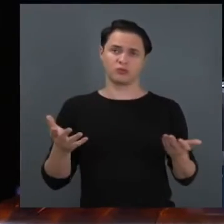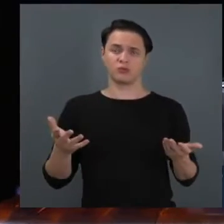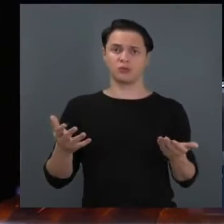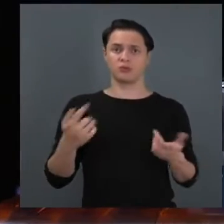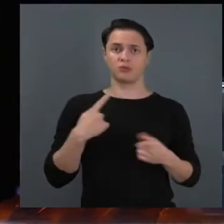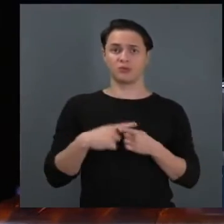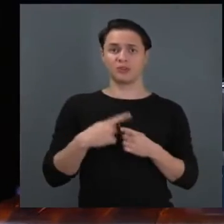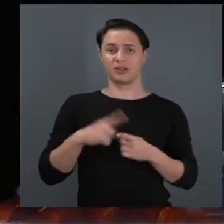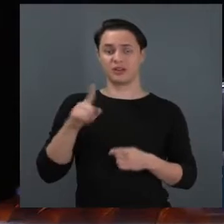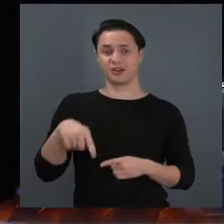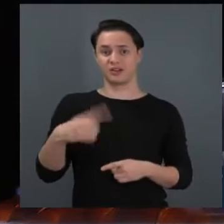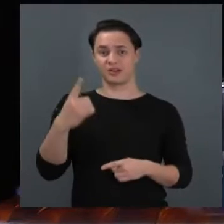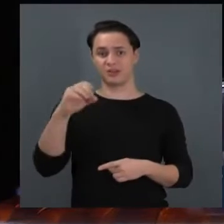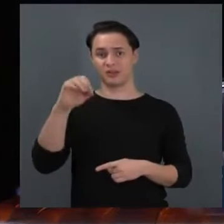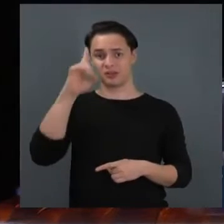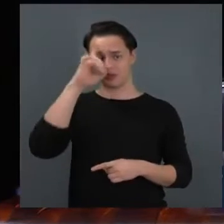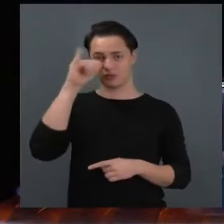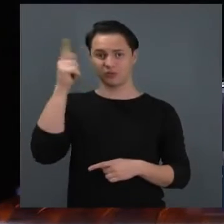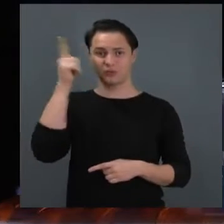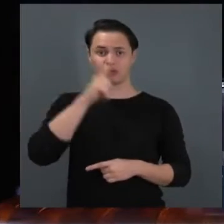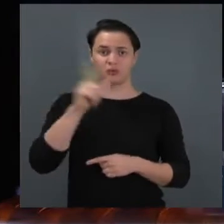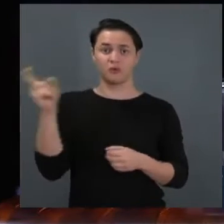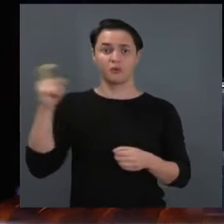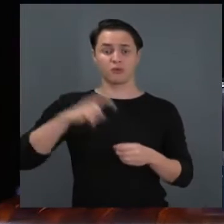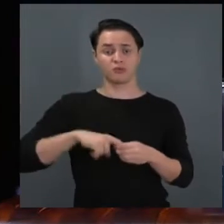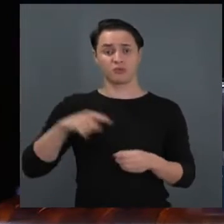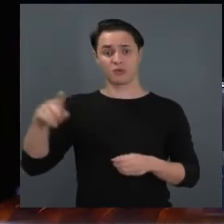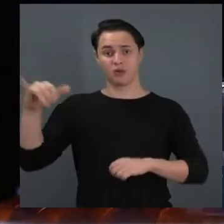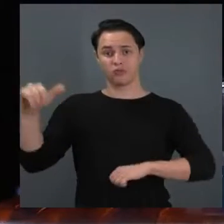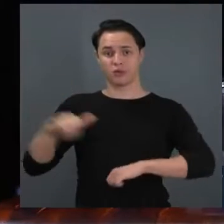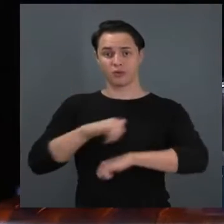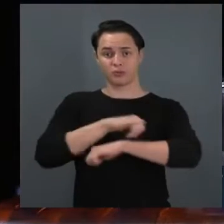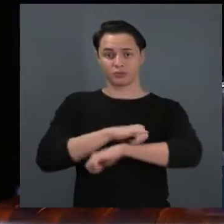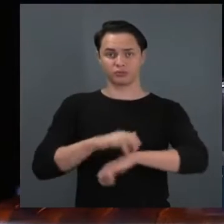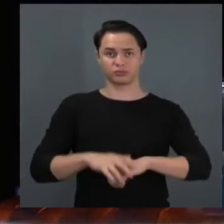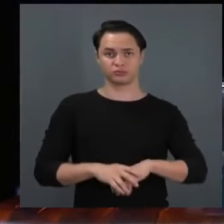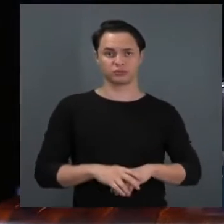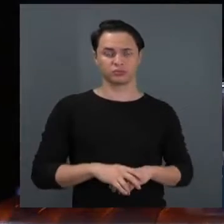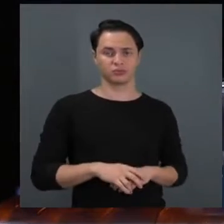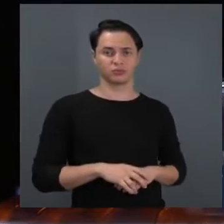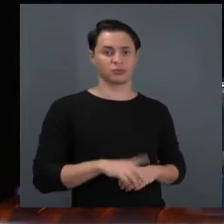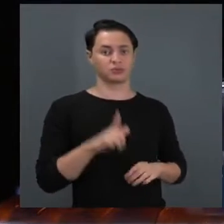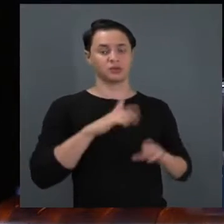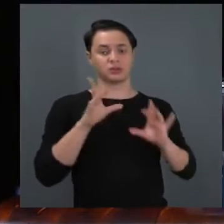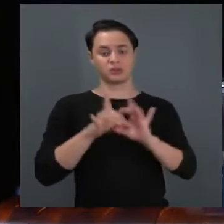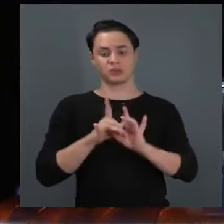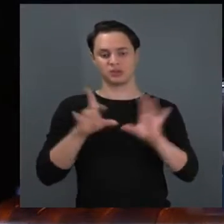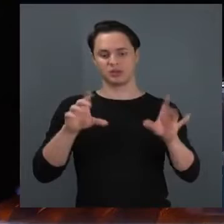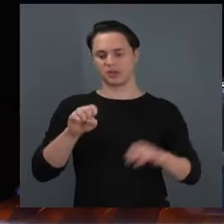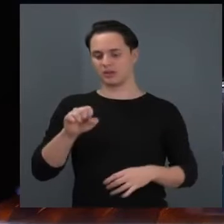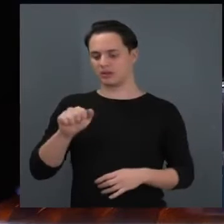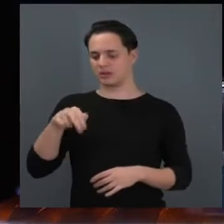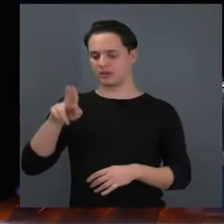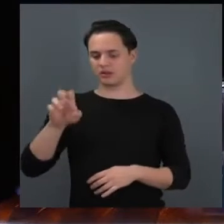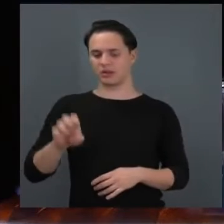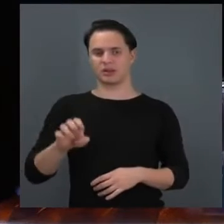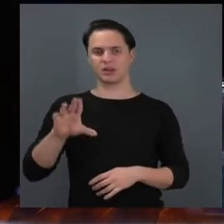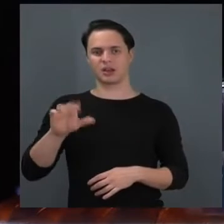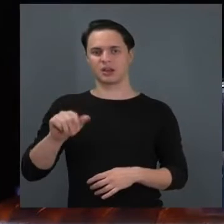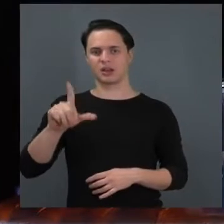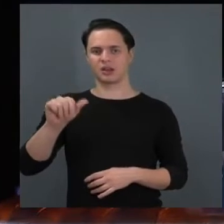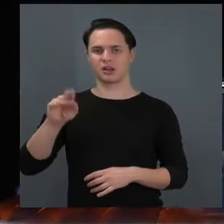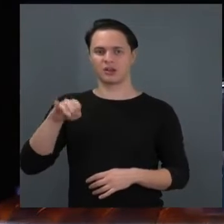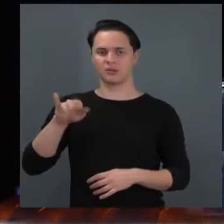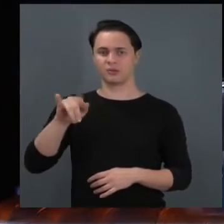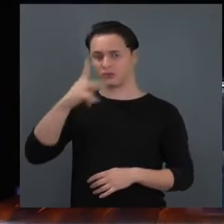que é 10 dias para recuperar o aeroporto. Liberação do saque calamidade do FGTS para